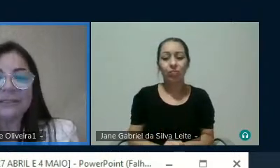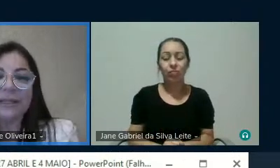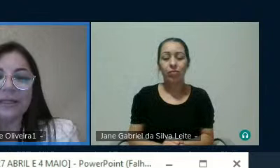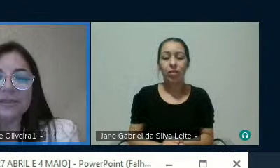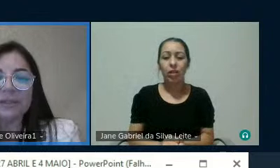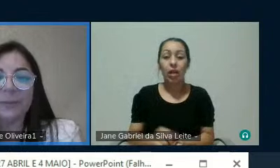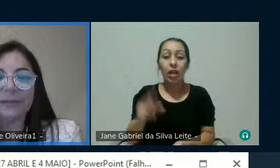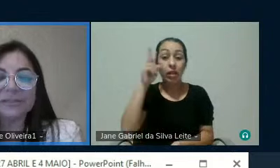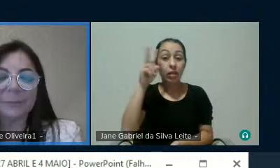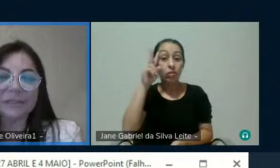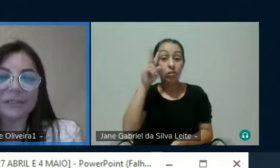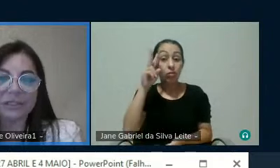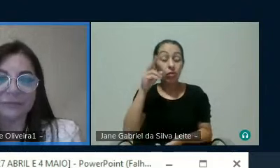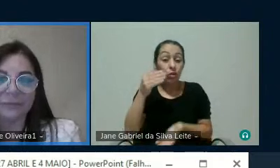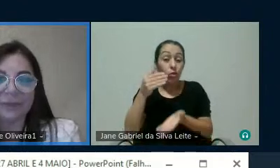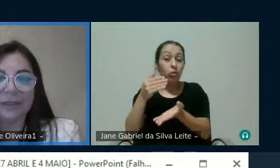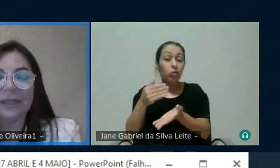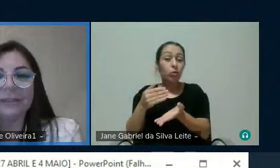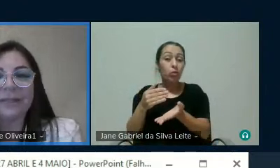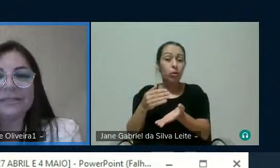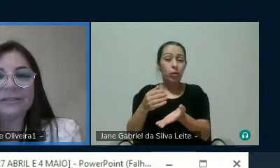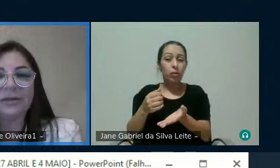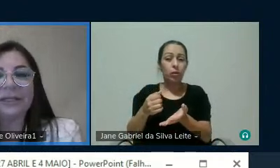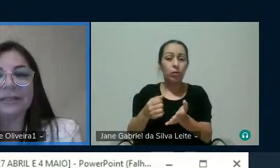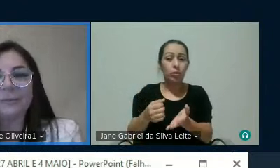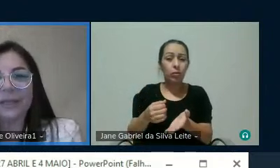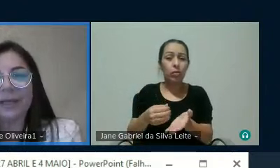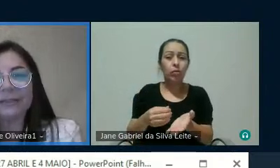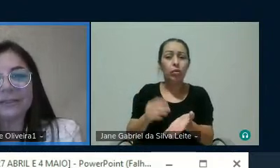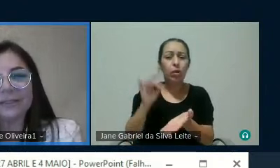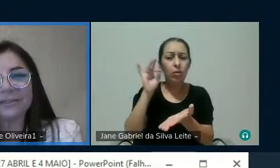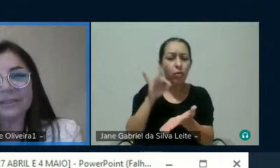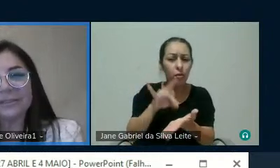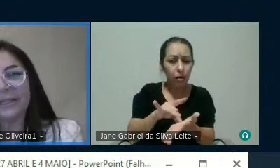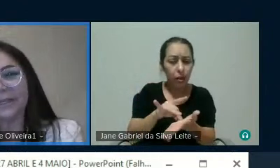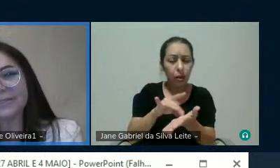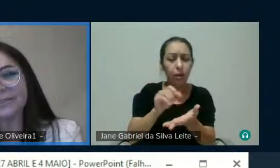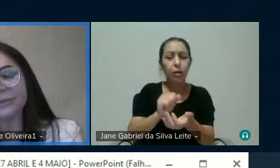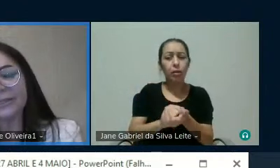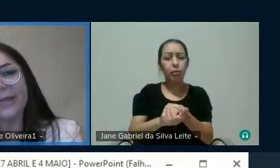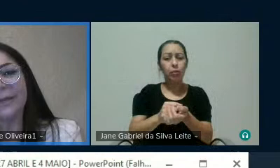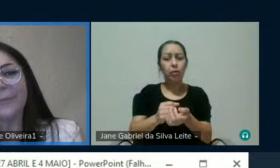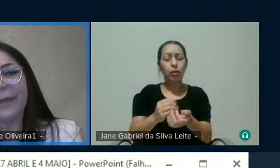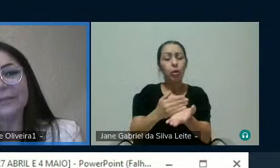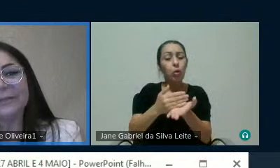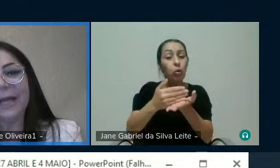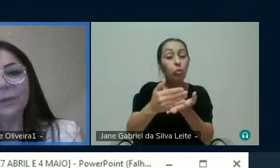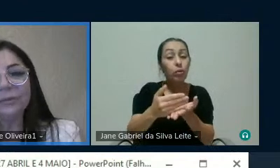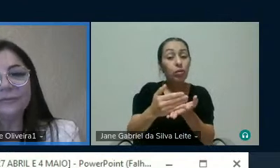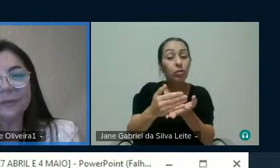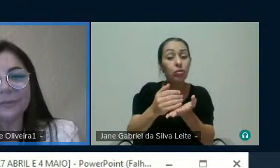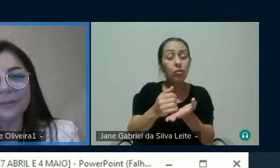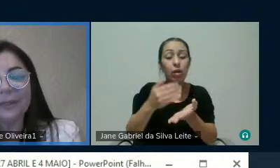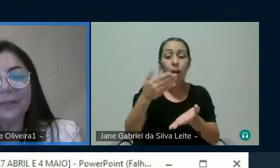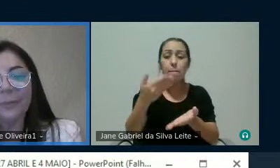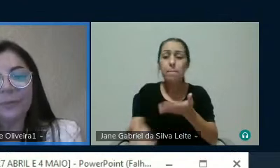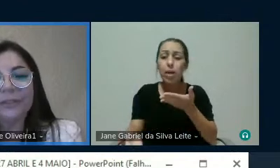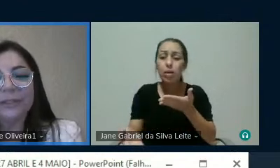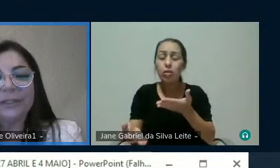original, a Cinderela surda perde o sapatinho. Na história adaptada, na Cinderela surda, ela perde a